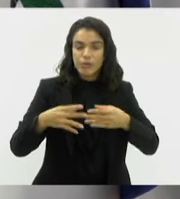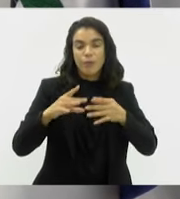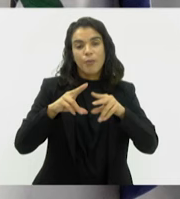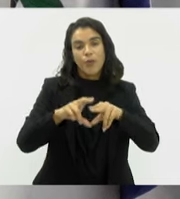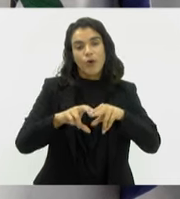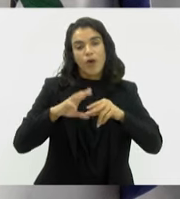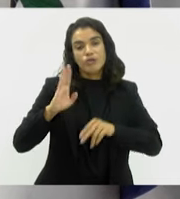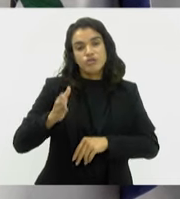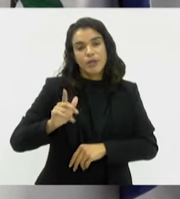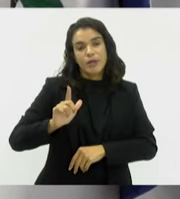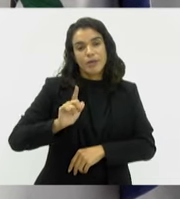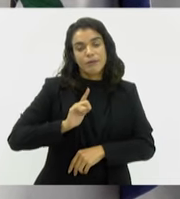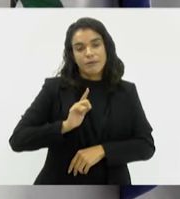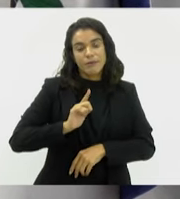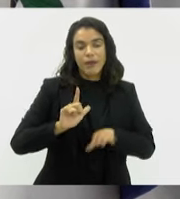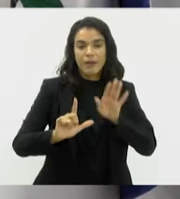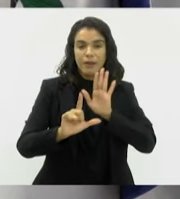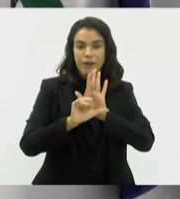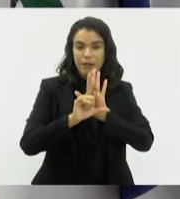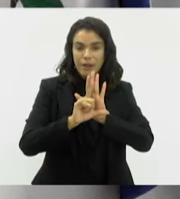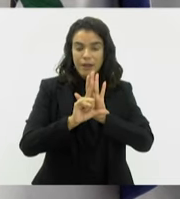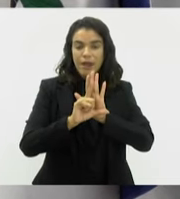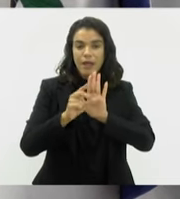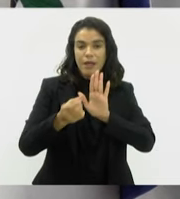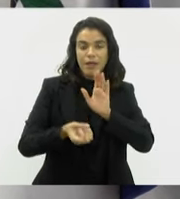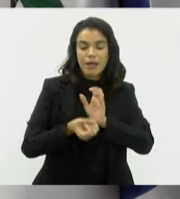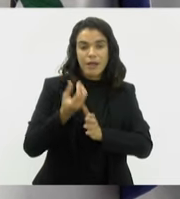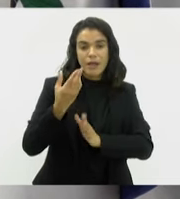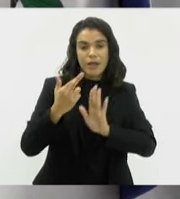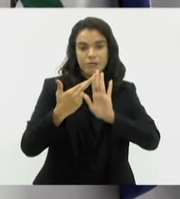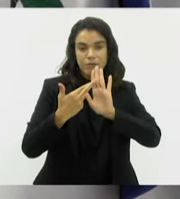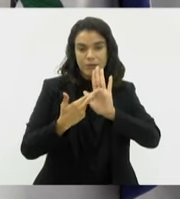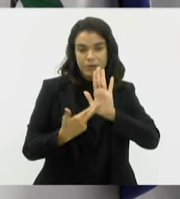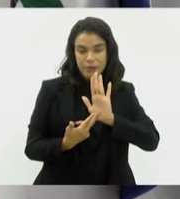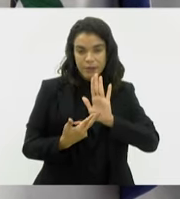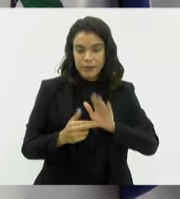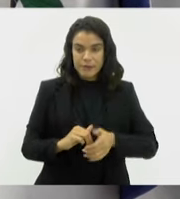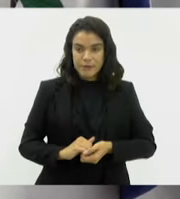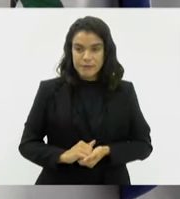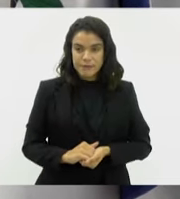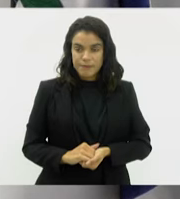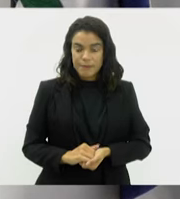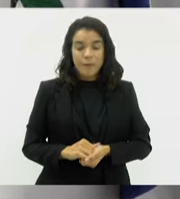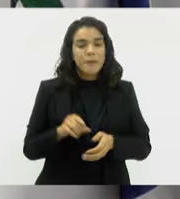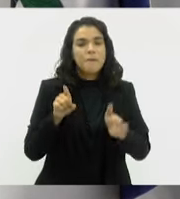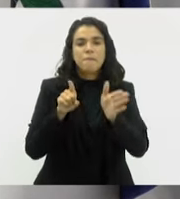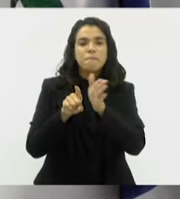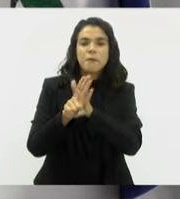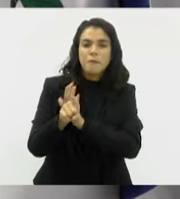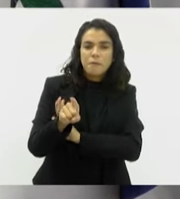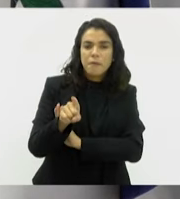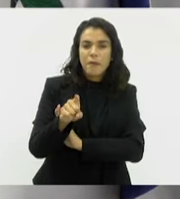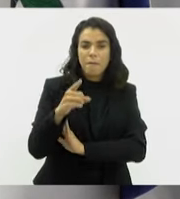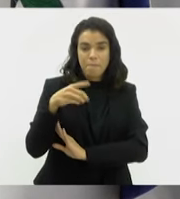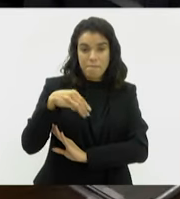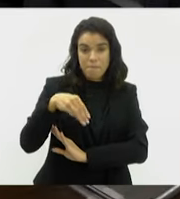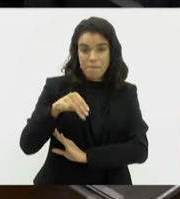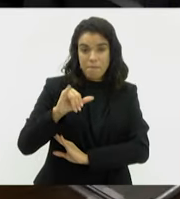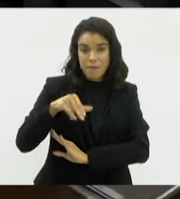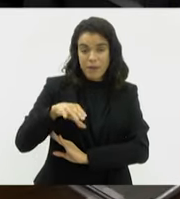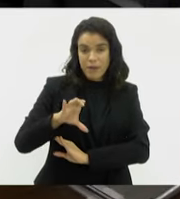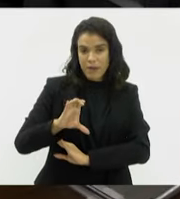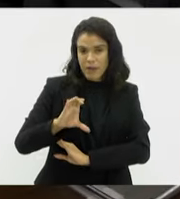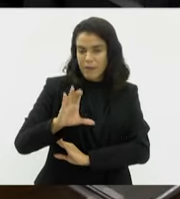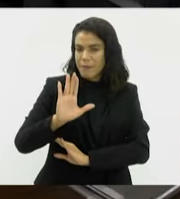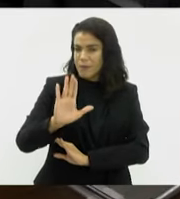de já haver lei regulando a matéria. É essa a discussão. A pergunta é, o projeto tem coisas além